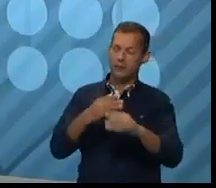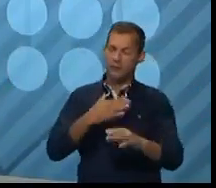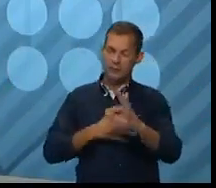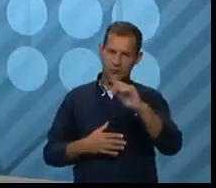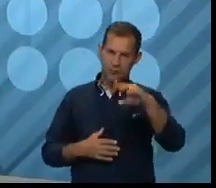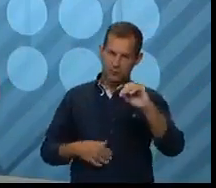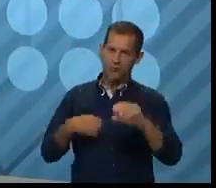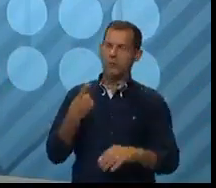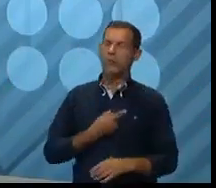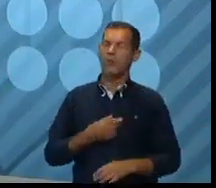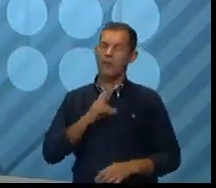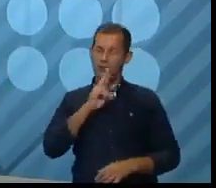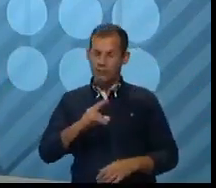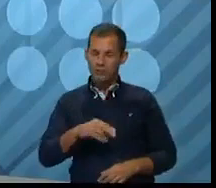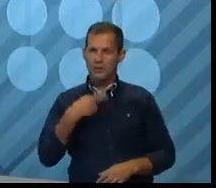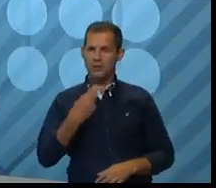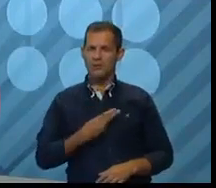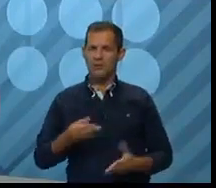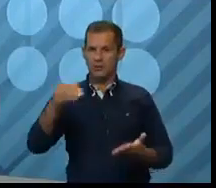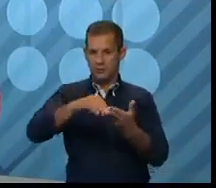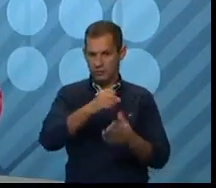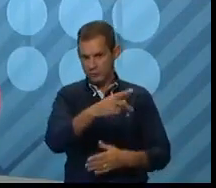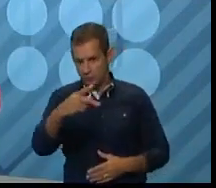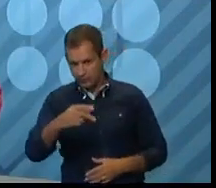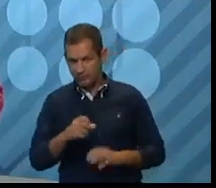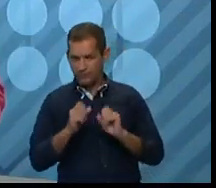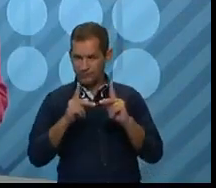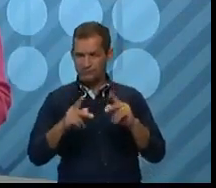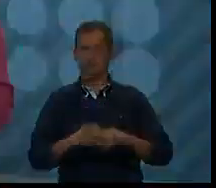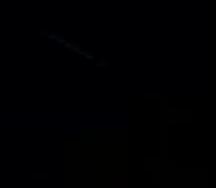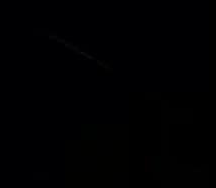função. Com isso, a gente resolveu a nossa última situação problema.